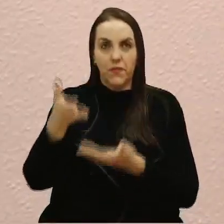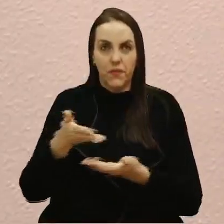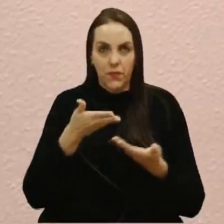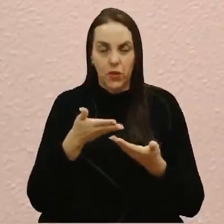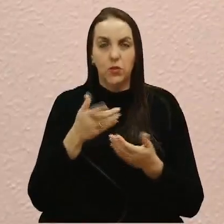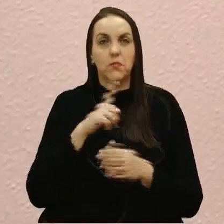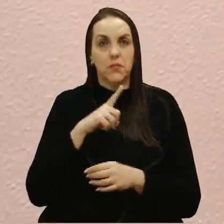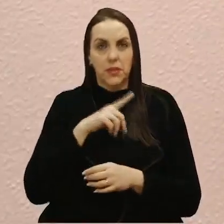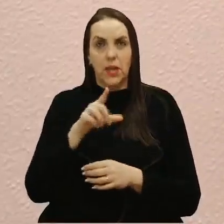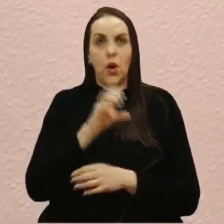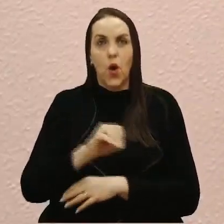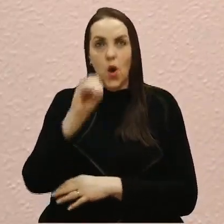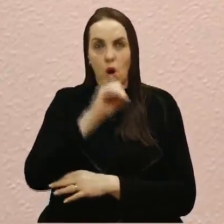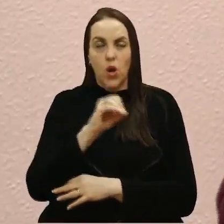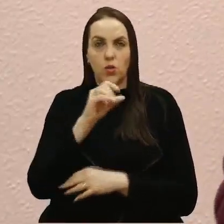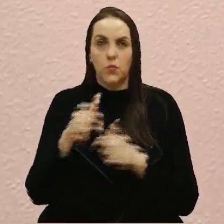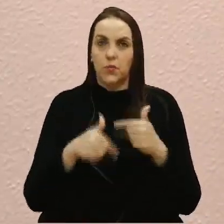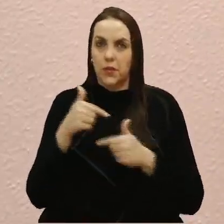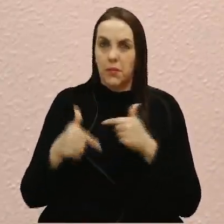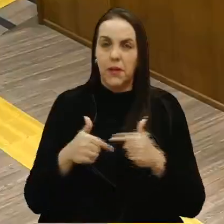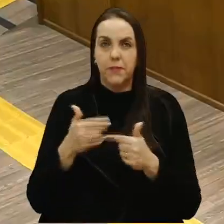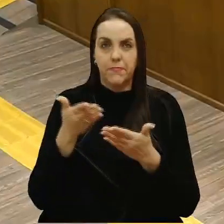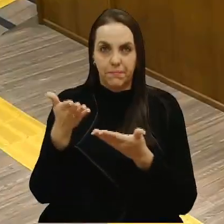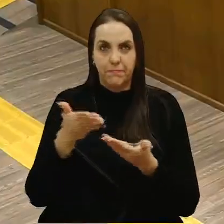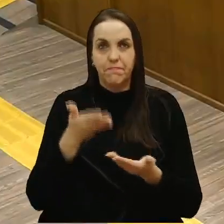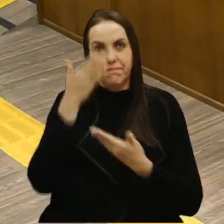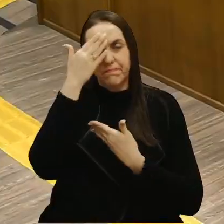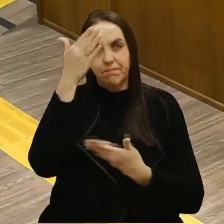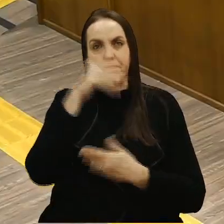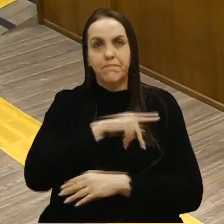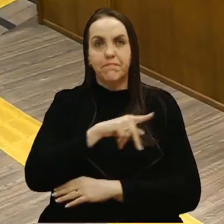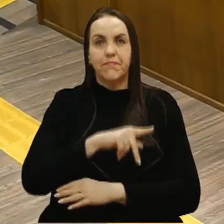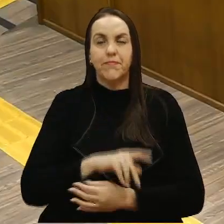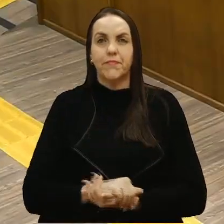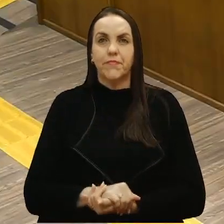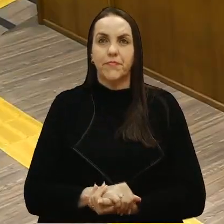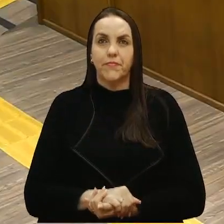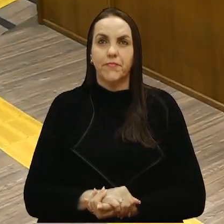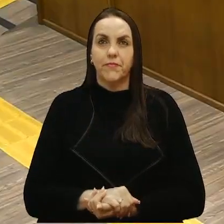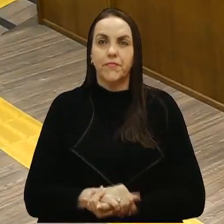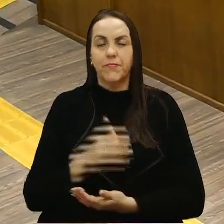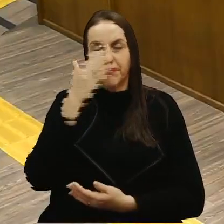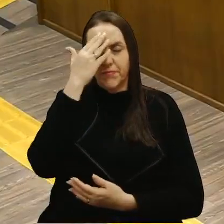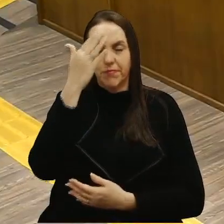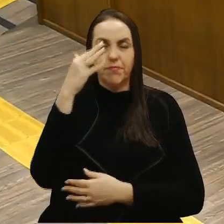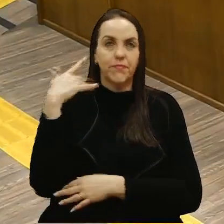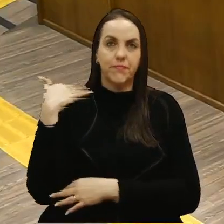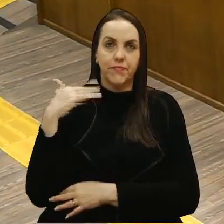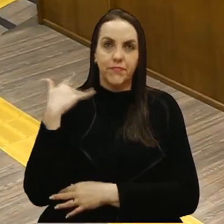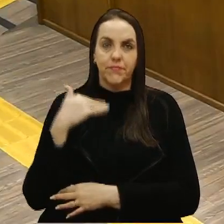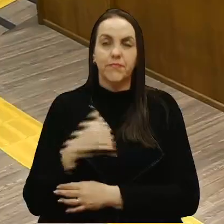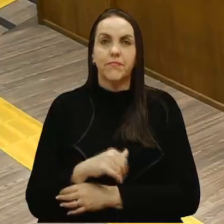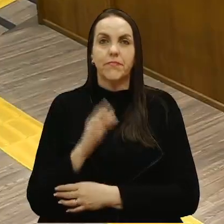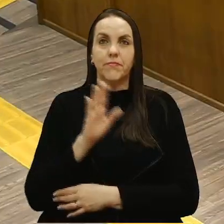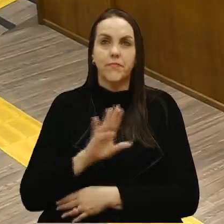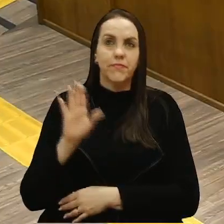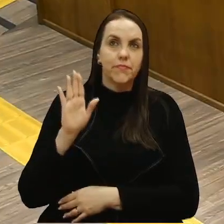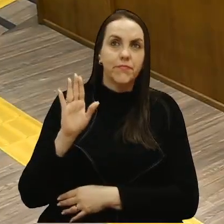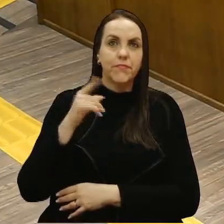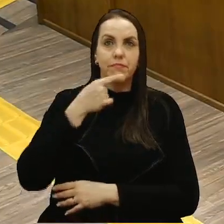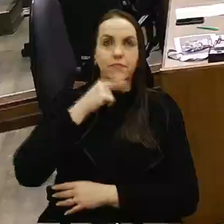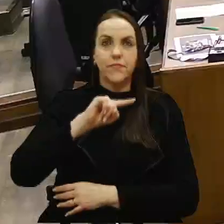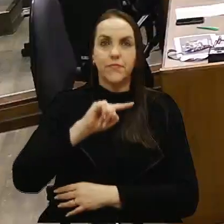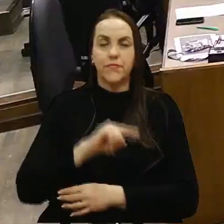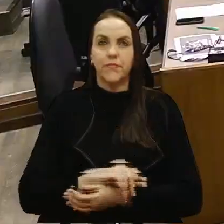tu tenhas aqui uma ótima passagem, um ótimo trabalho. Obrigado, senhor presidente. Obrigado, vereadora Andressa Marques. Com a palavra, vereador Caleb